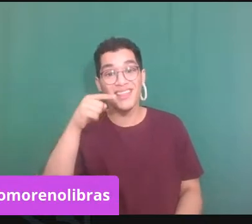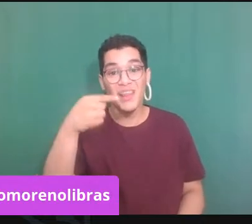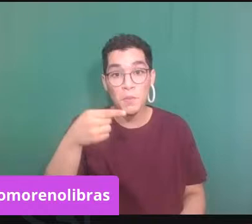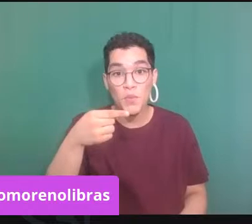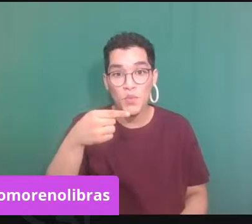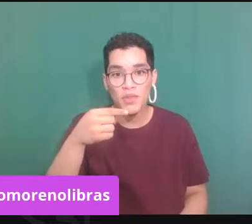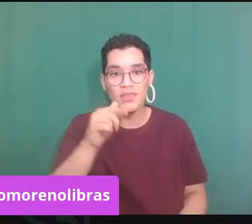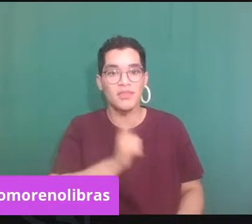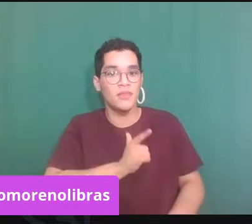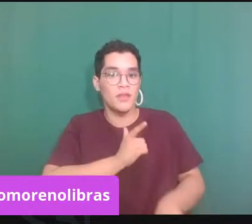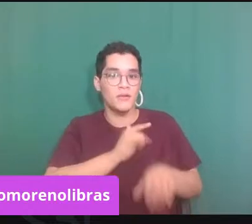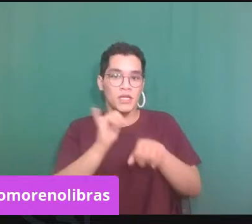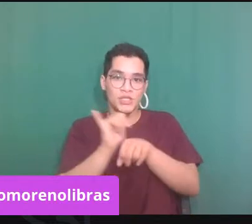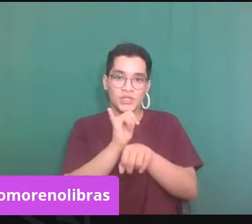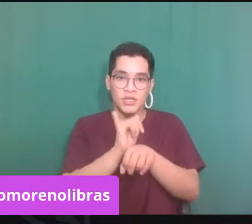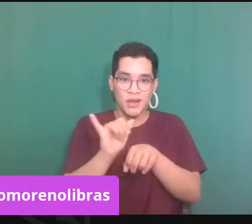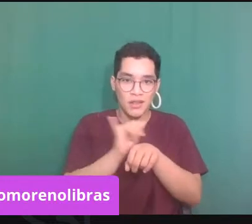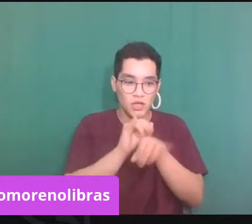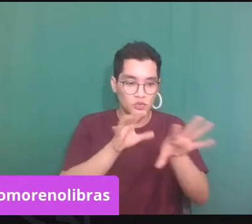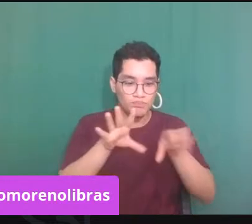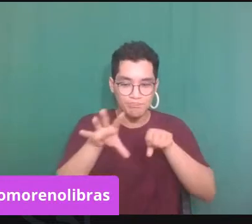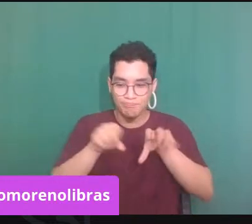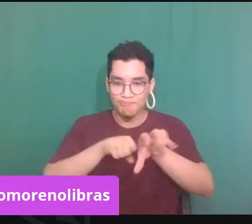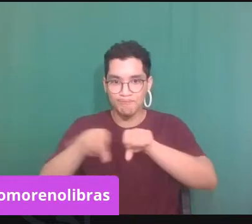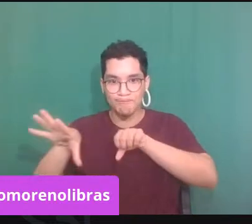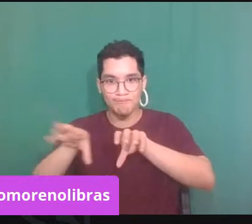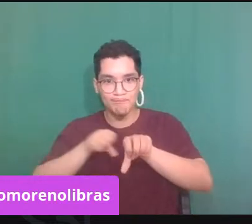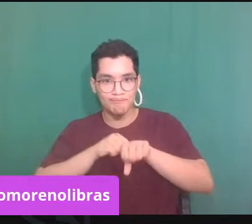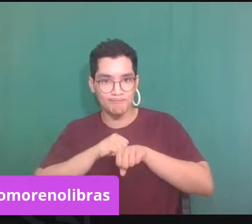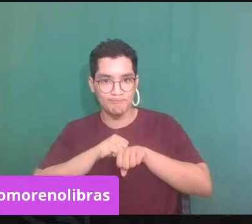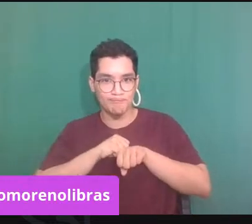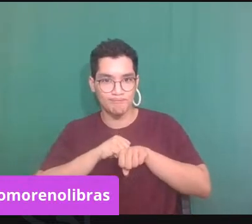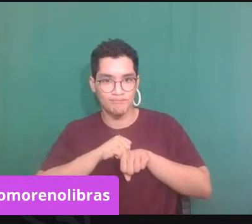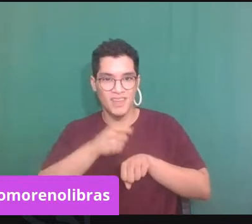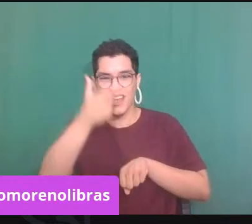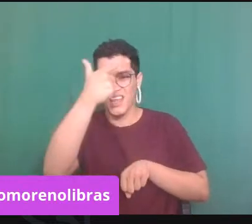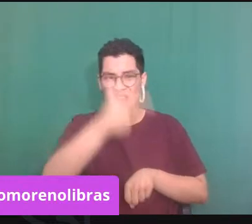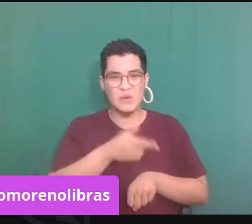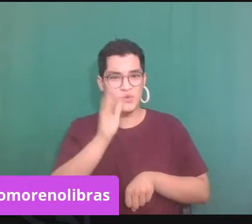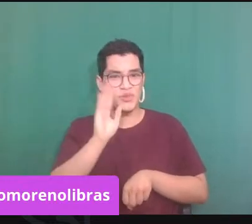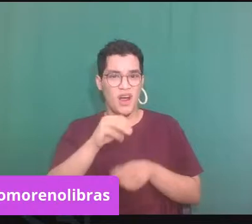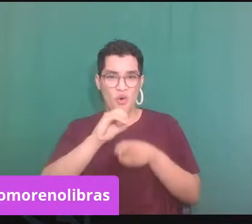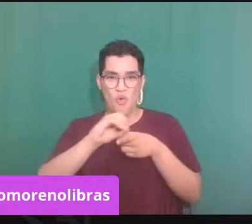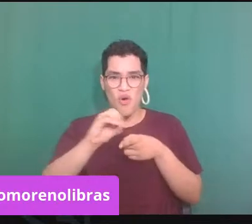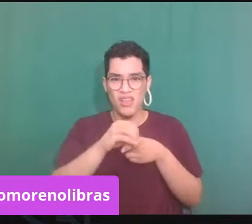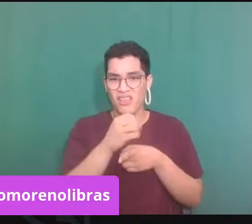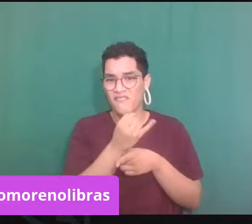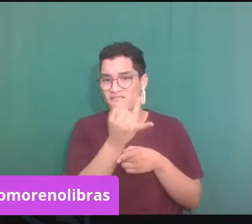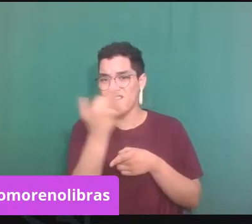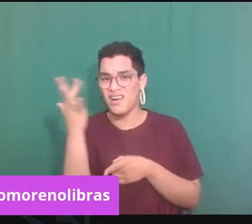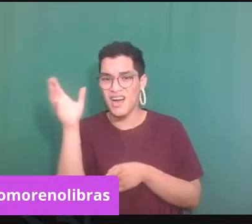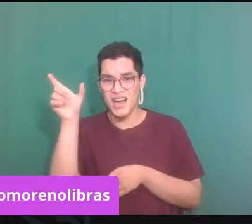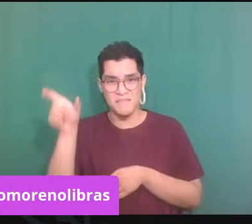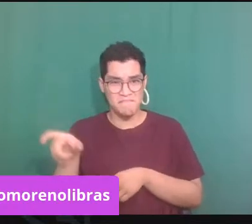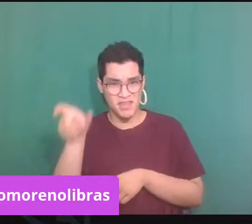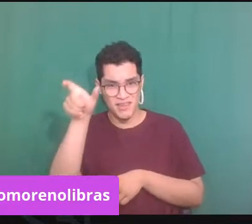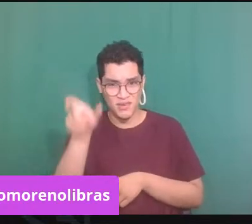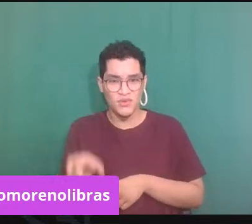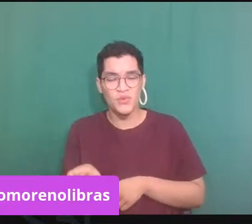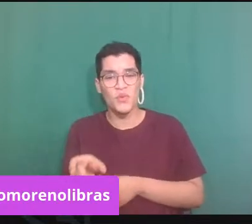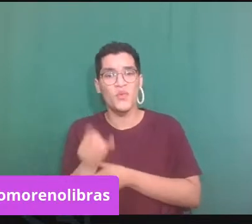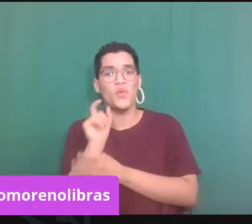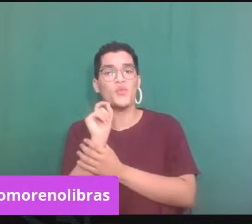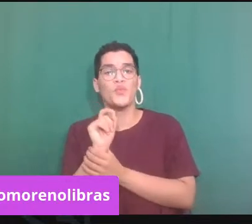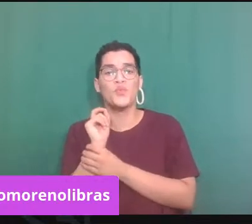A gente consegue, eu já tive vários orientandos, tive uma orientanda do Piauí, a Rosângela